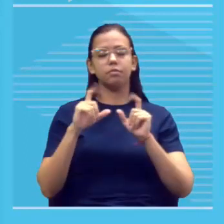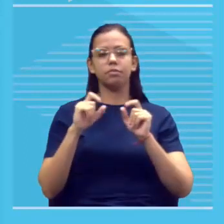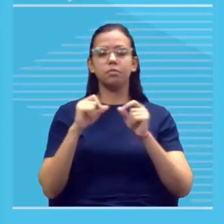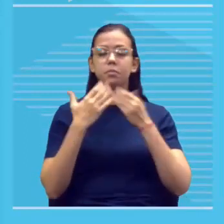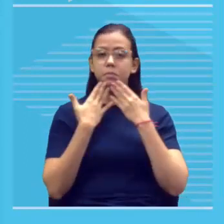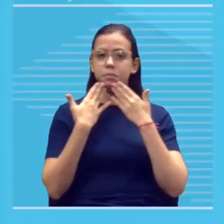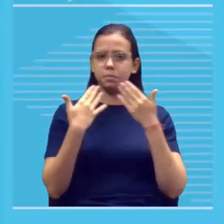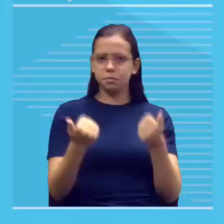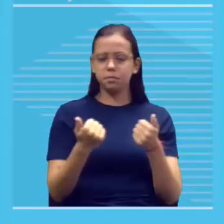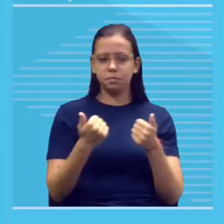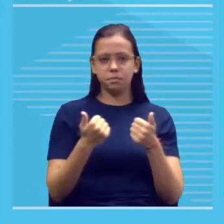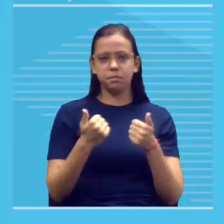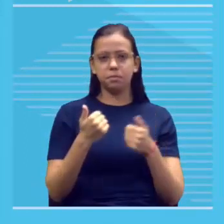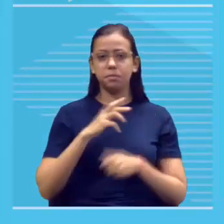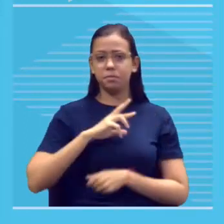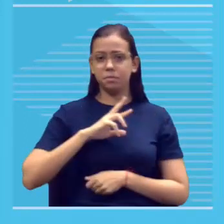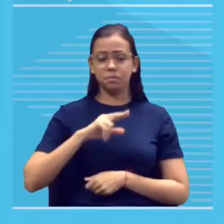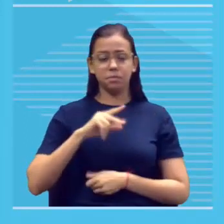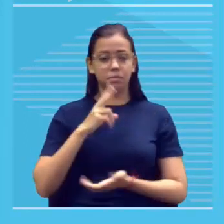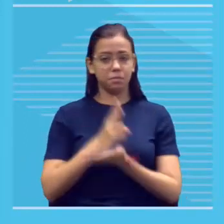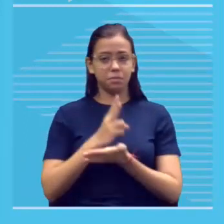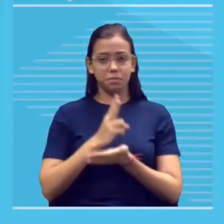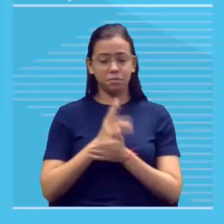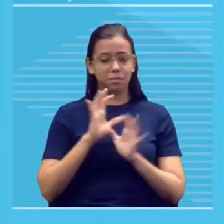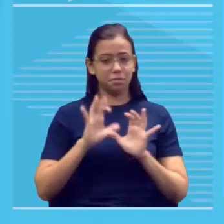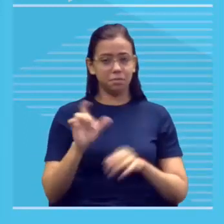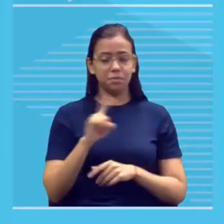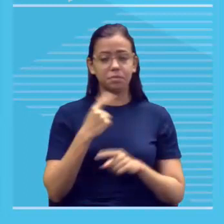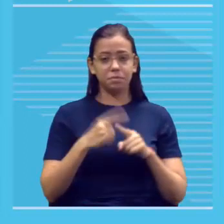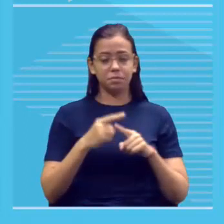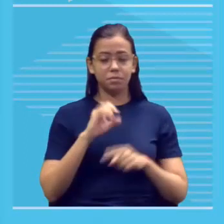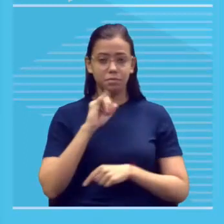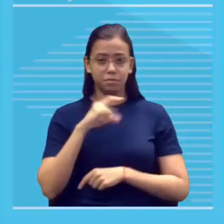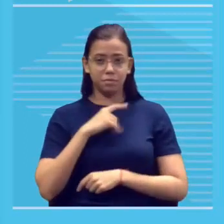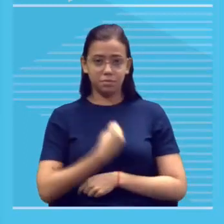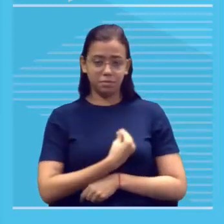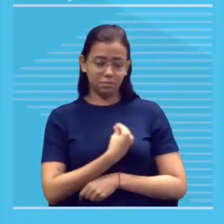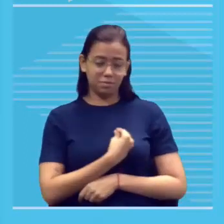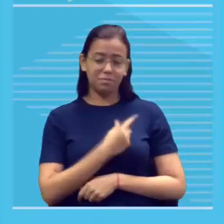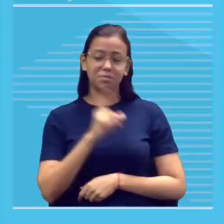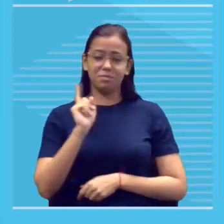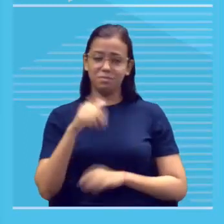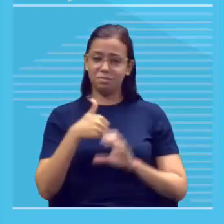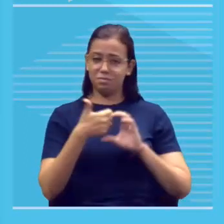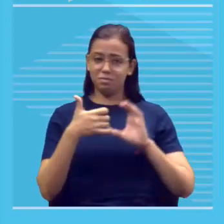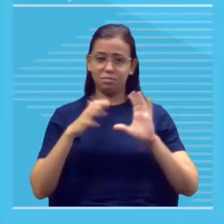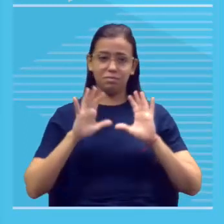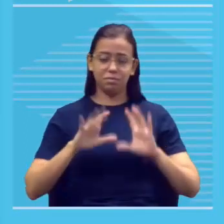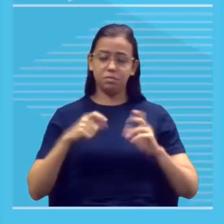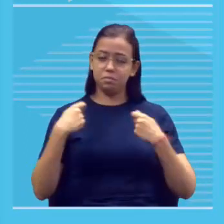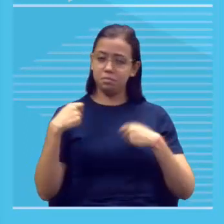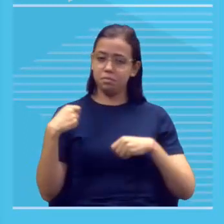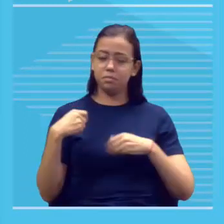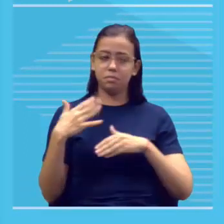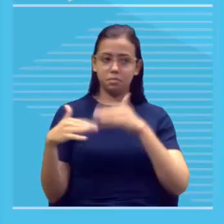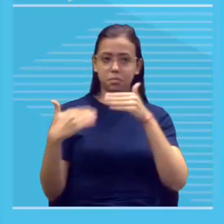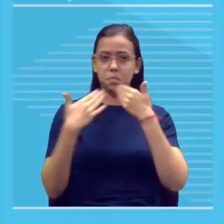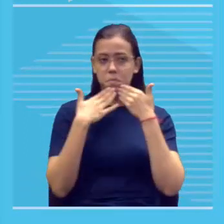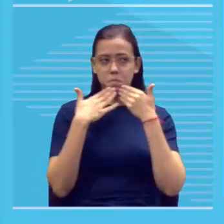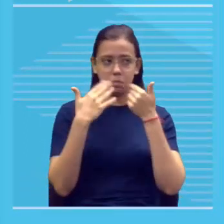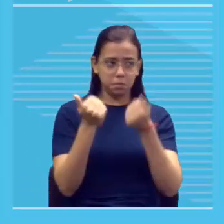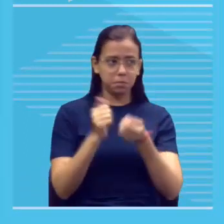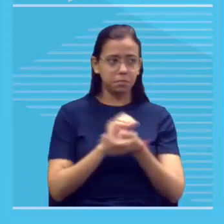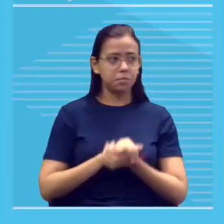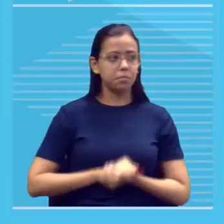não seja quem você é porque você tá aqui o que você foi que você foi e você tem que ser melhor tá bom